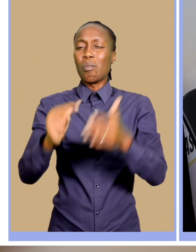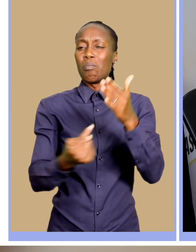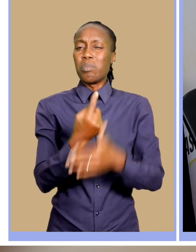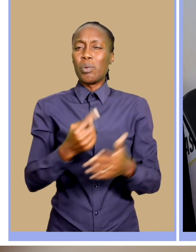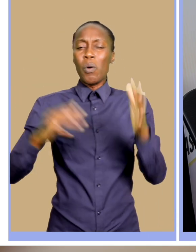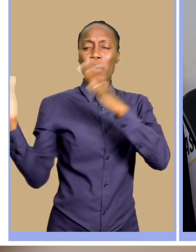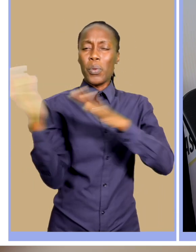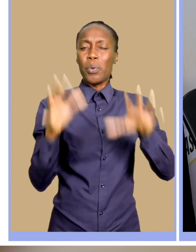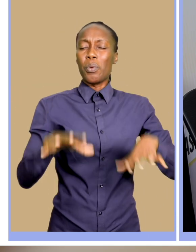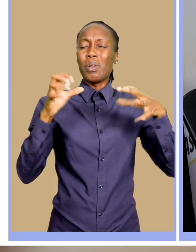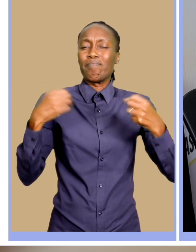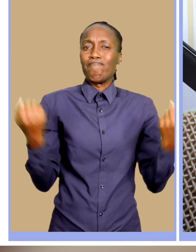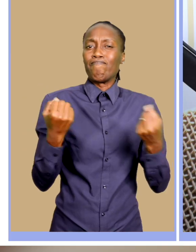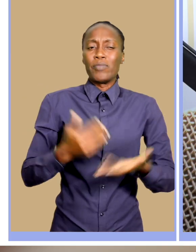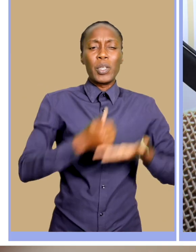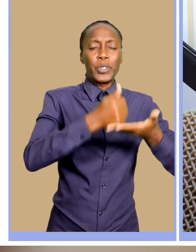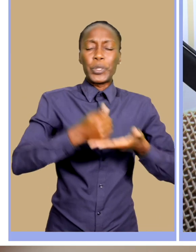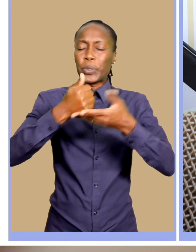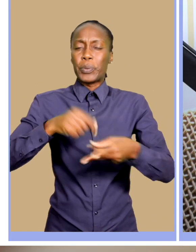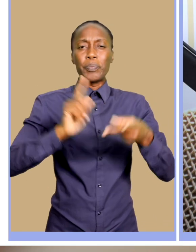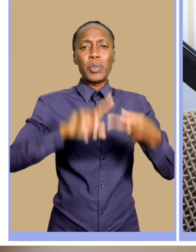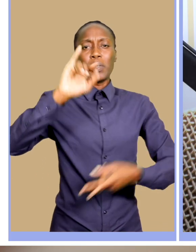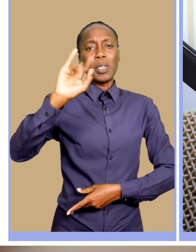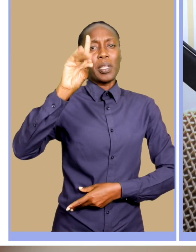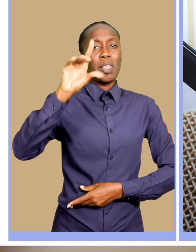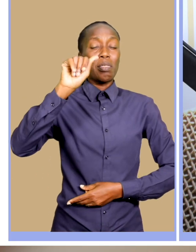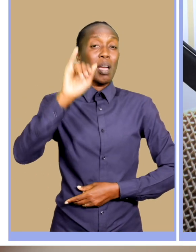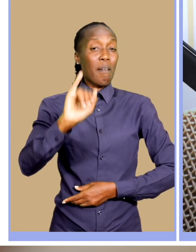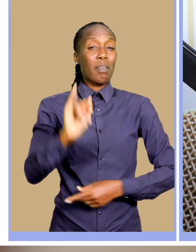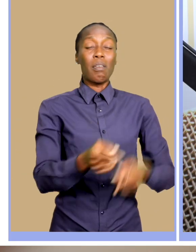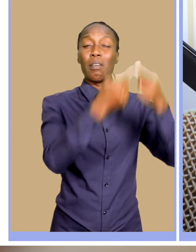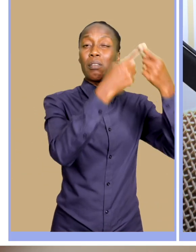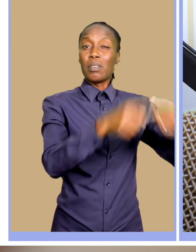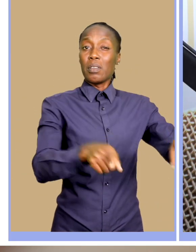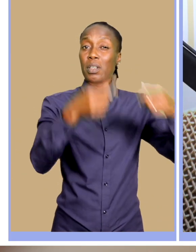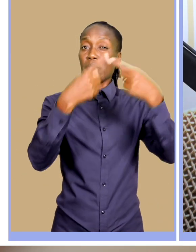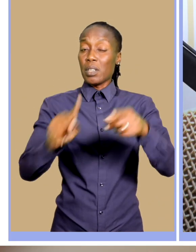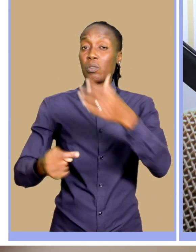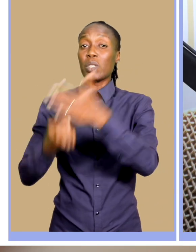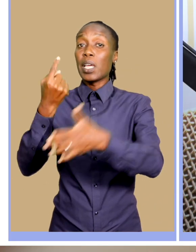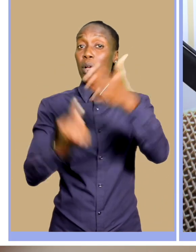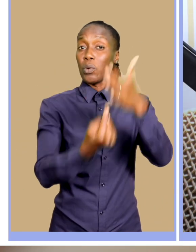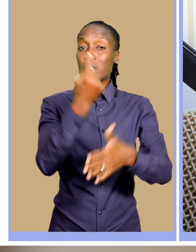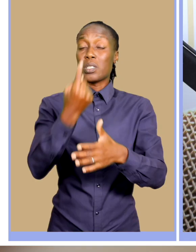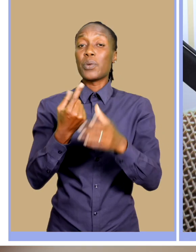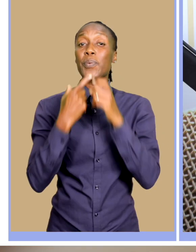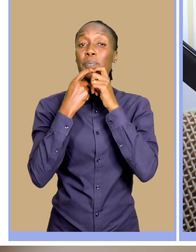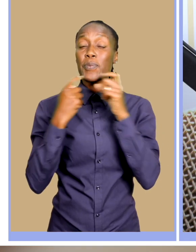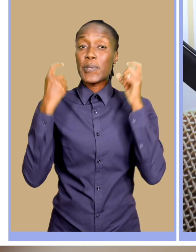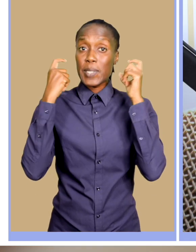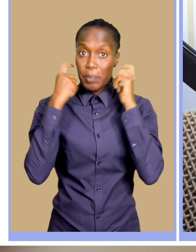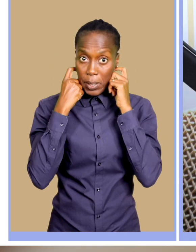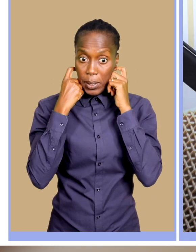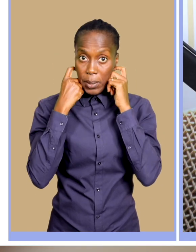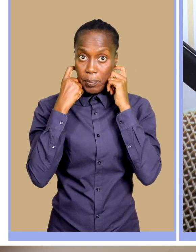outros eventos que nós registramos no país, até aqui onde chegamos hoje, onde achamos que temos uma